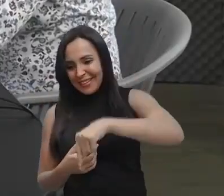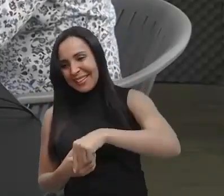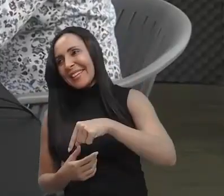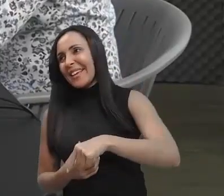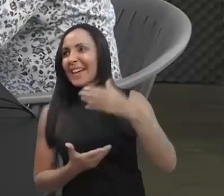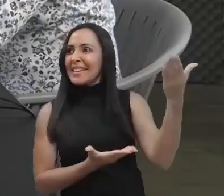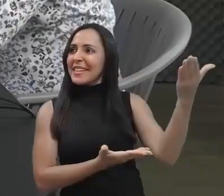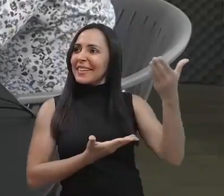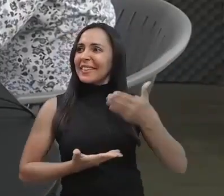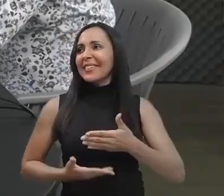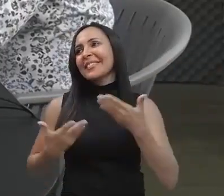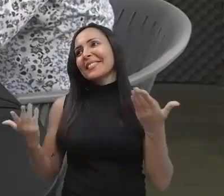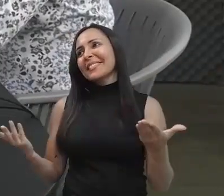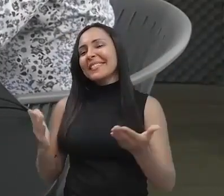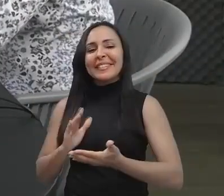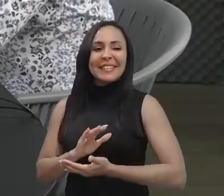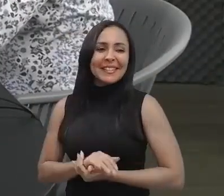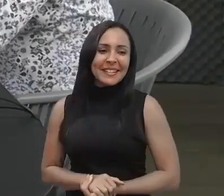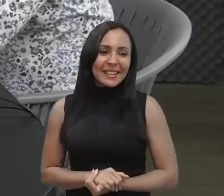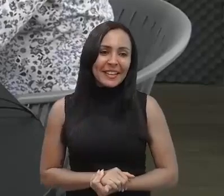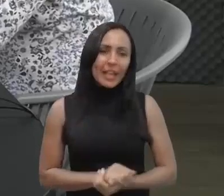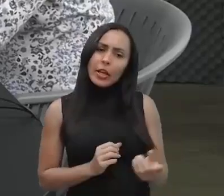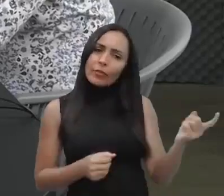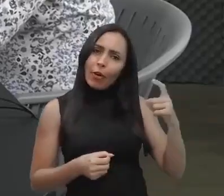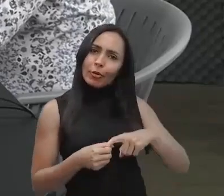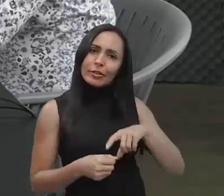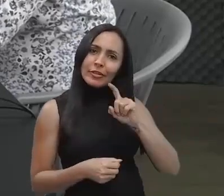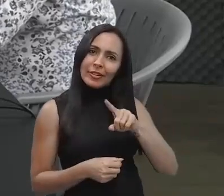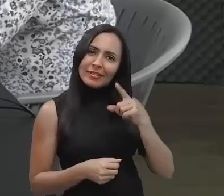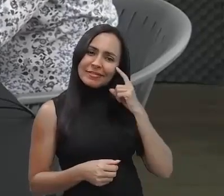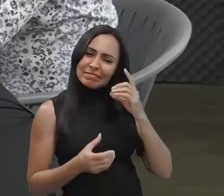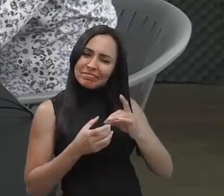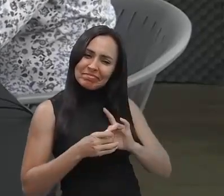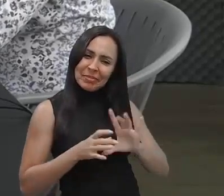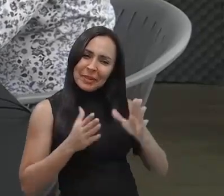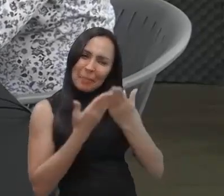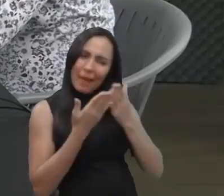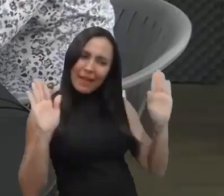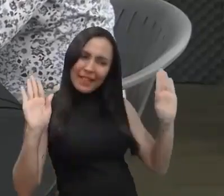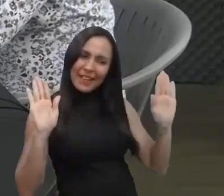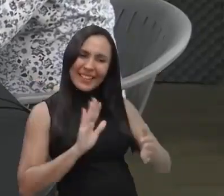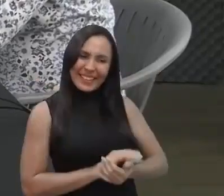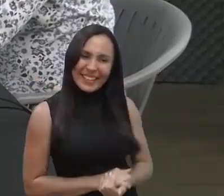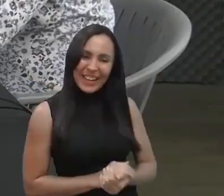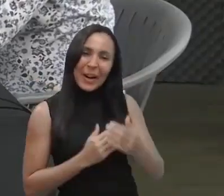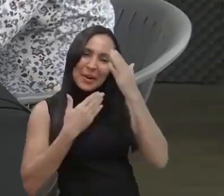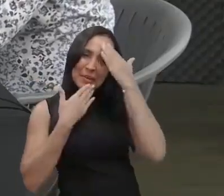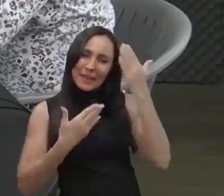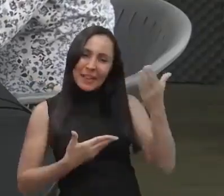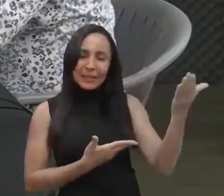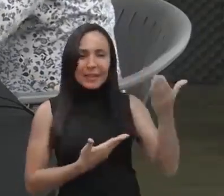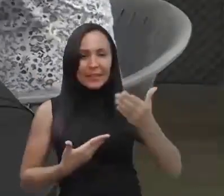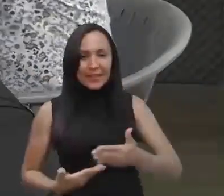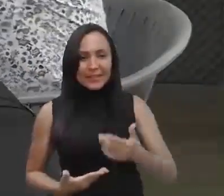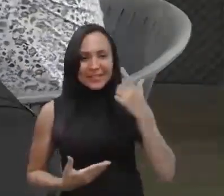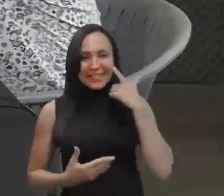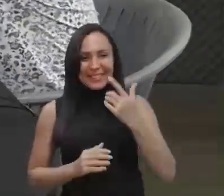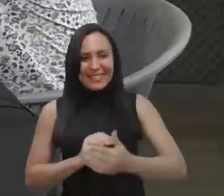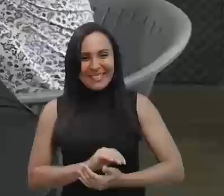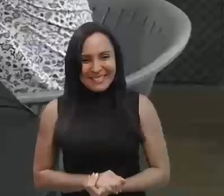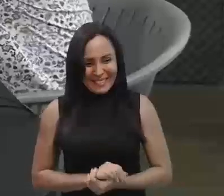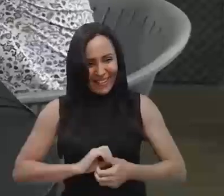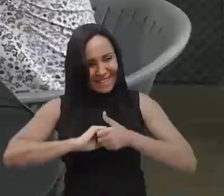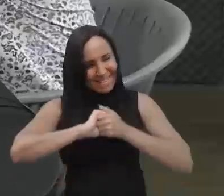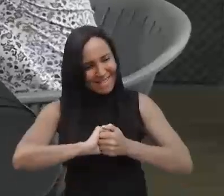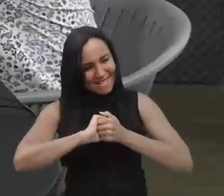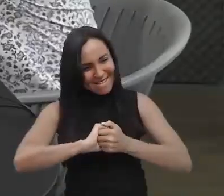convite e e volte viu porque essa casa é sua volte sim é só chamar obrigada pelo convite Eu também sou sua fã de verdade viu que a